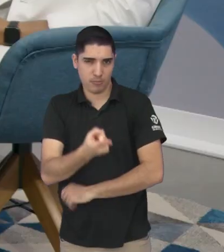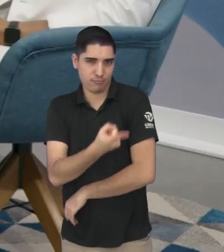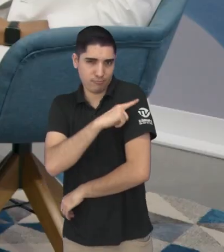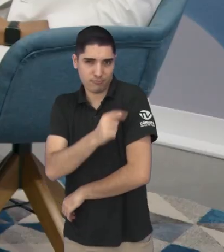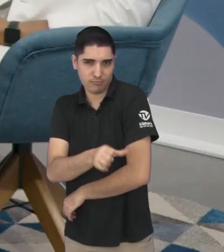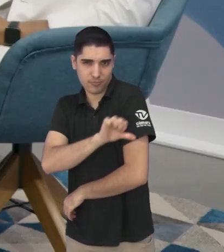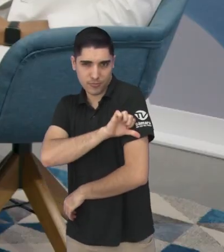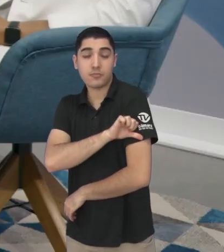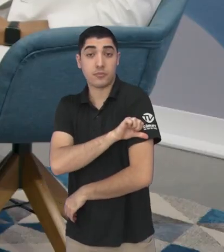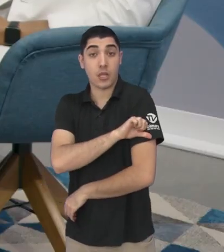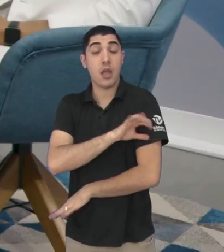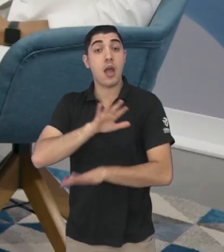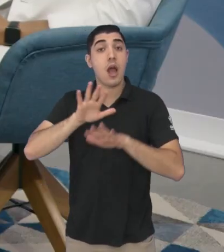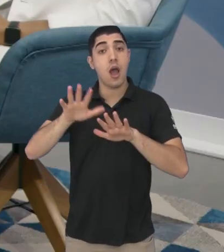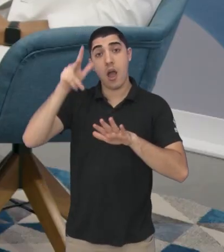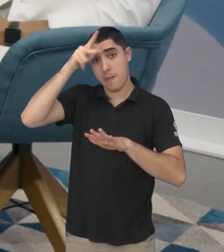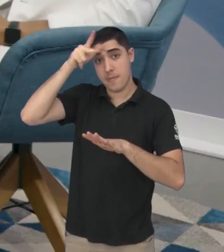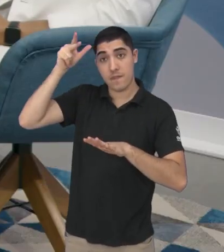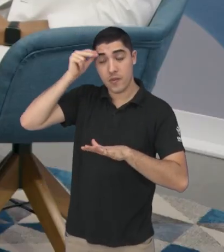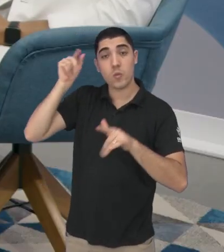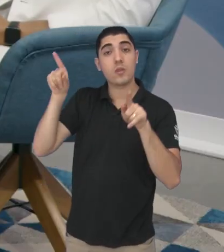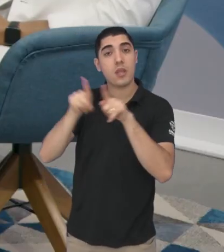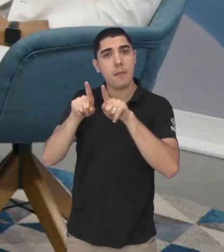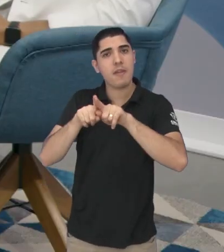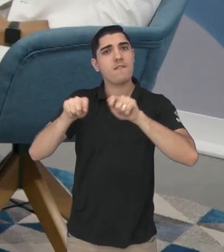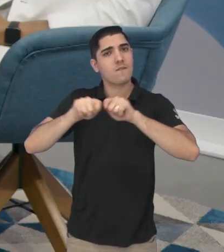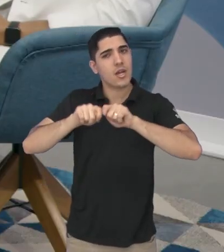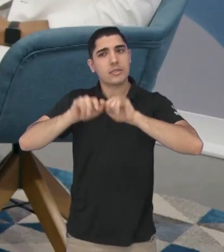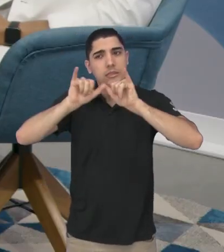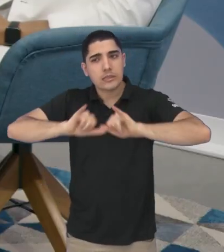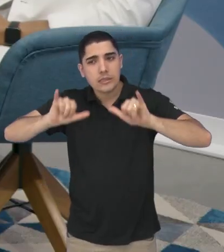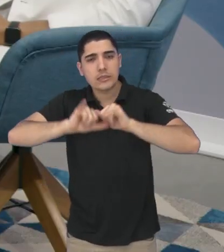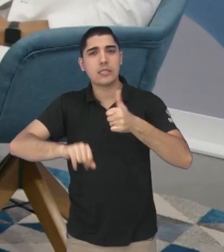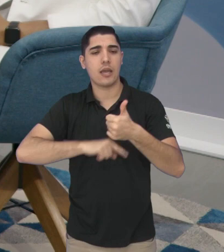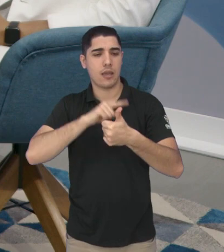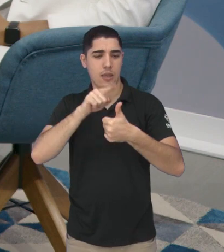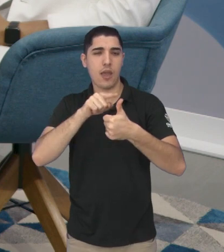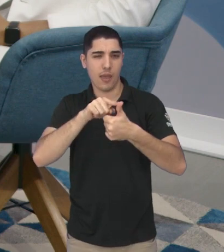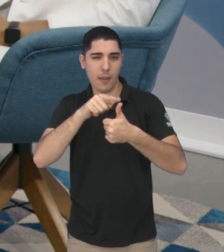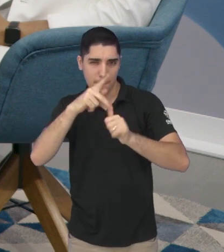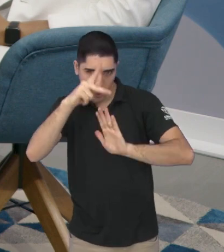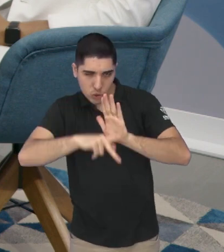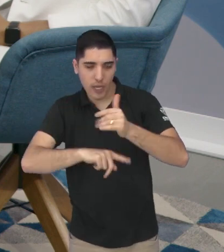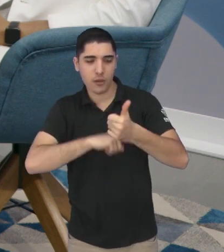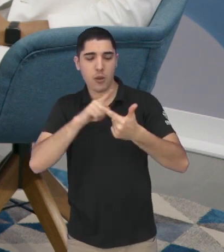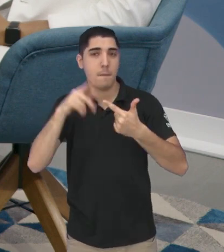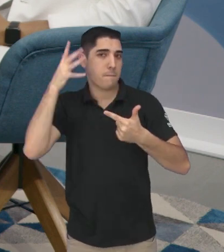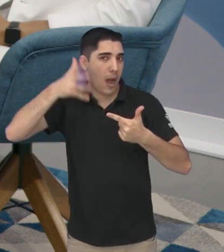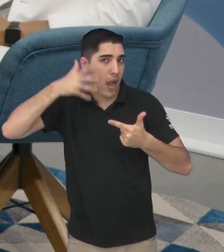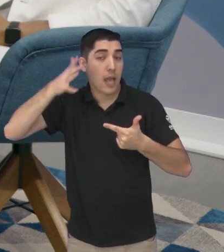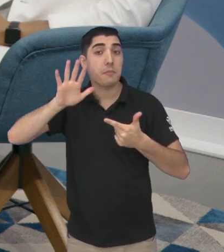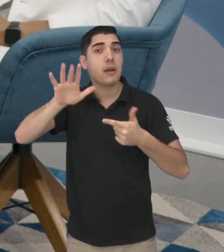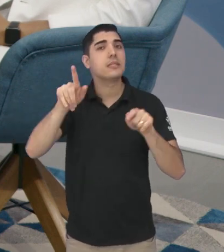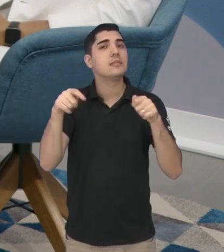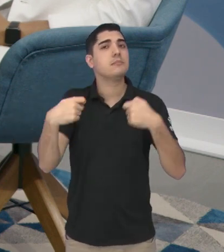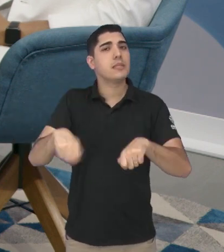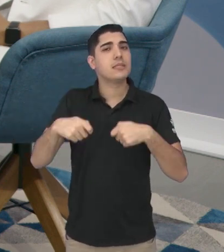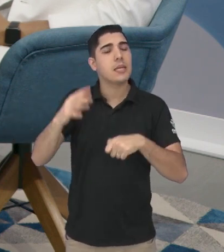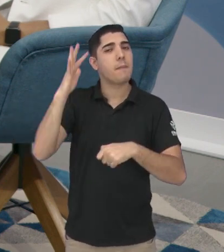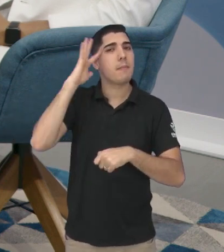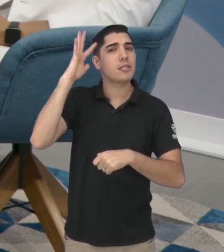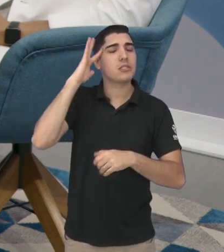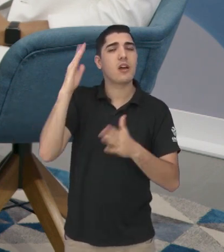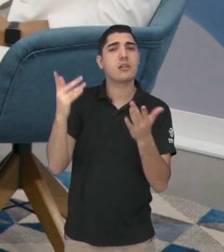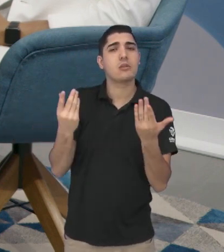fundamental. A prefeitura também realiza ações, além de palestras. Eu acho que a grande questão também é pensar de uma forma